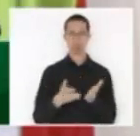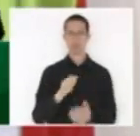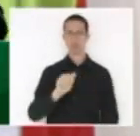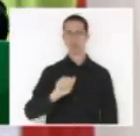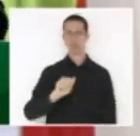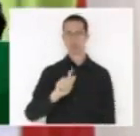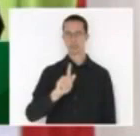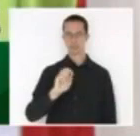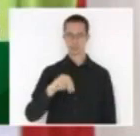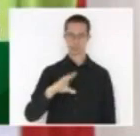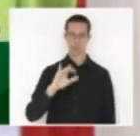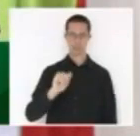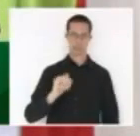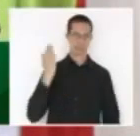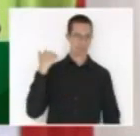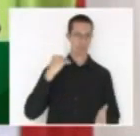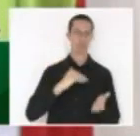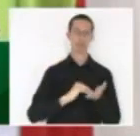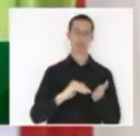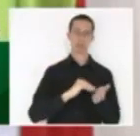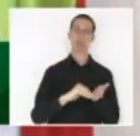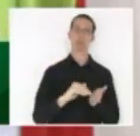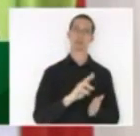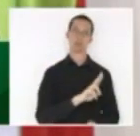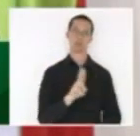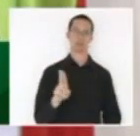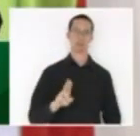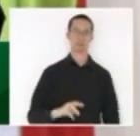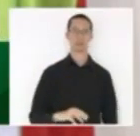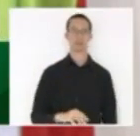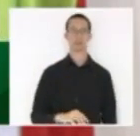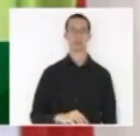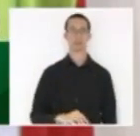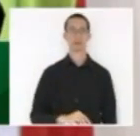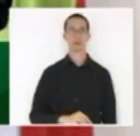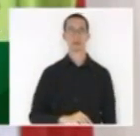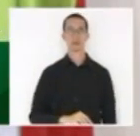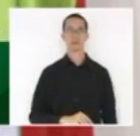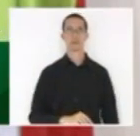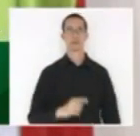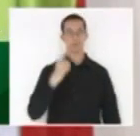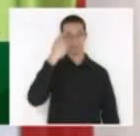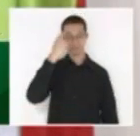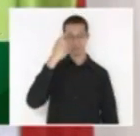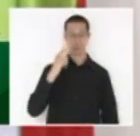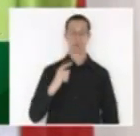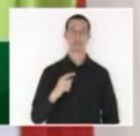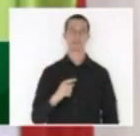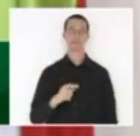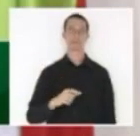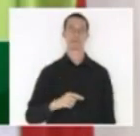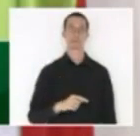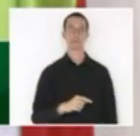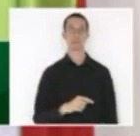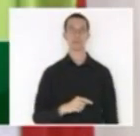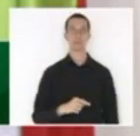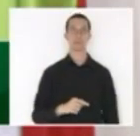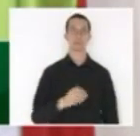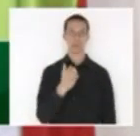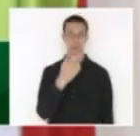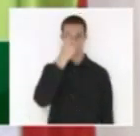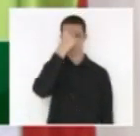secretarias regionais. E eu acho que a provocação que o